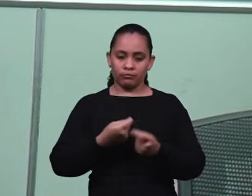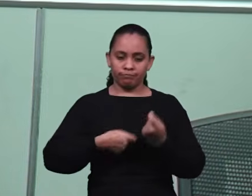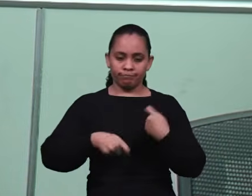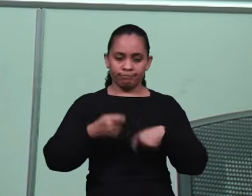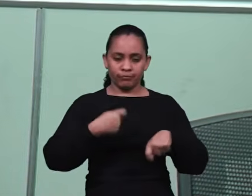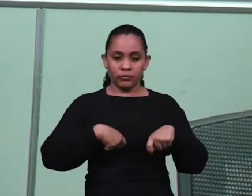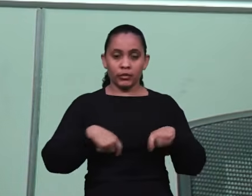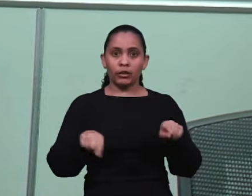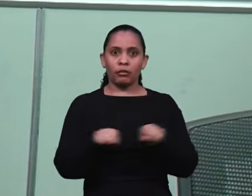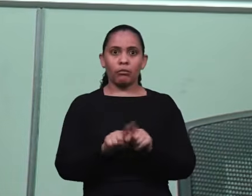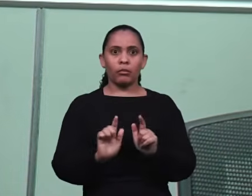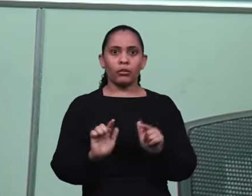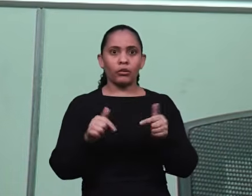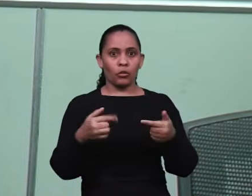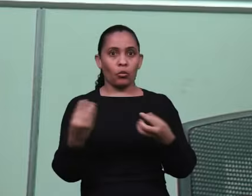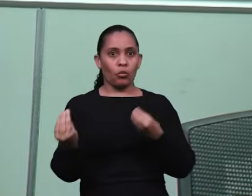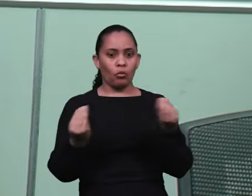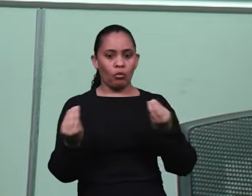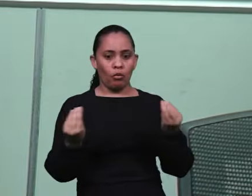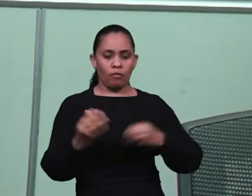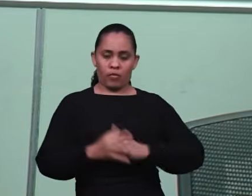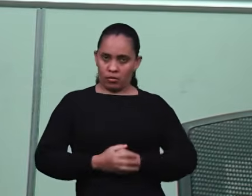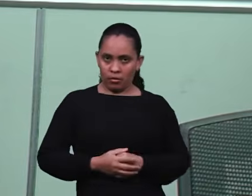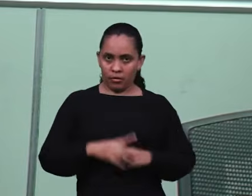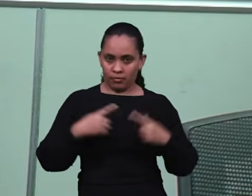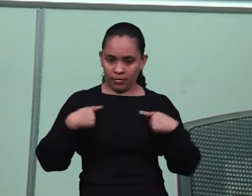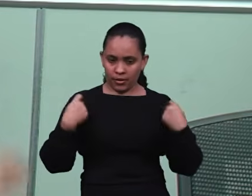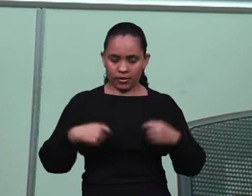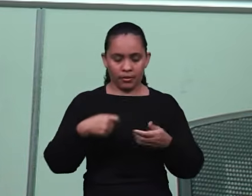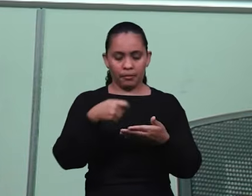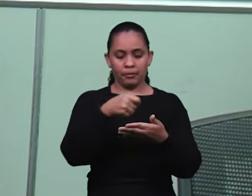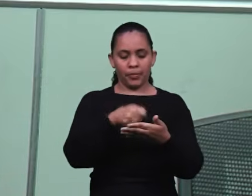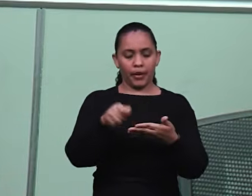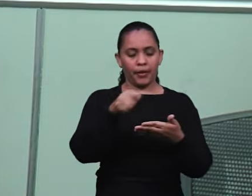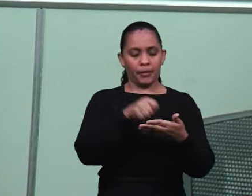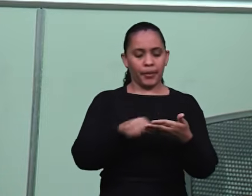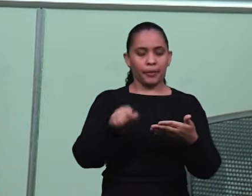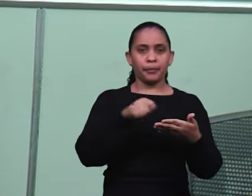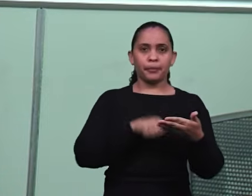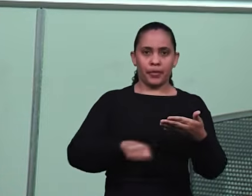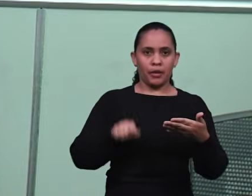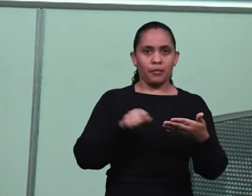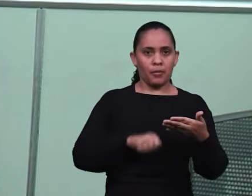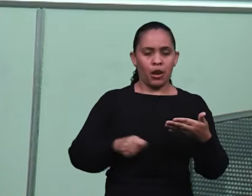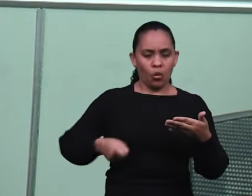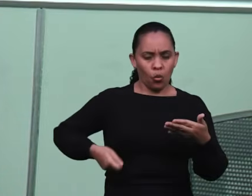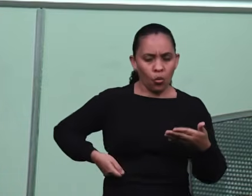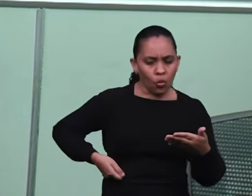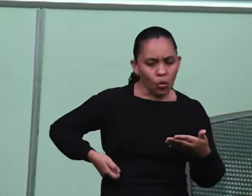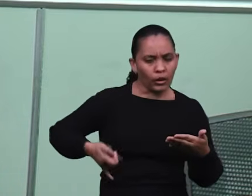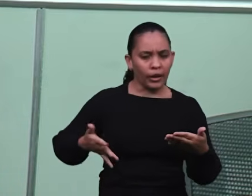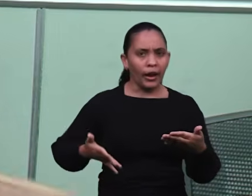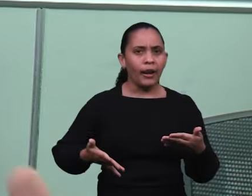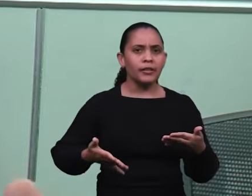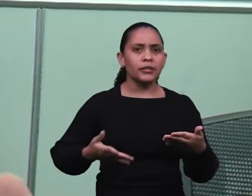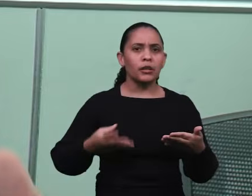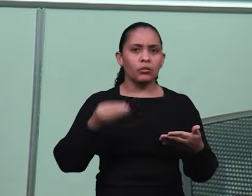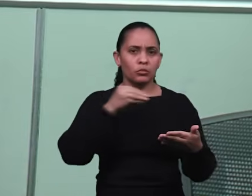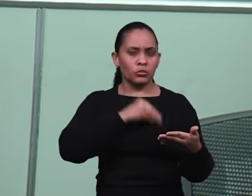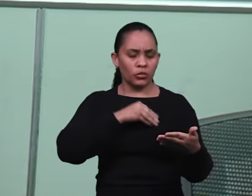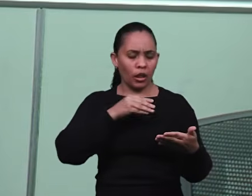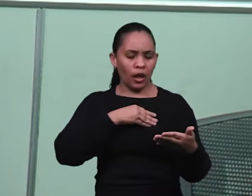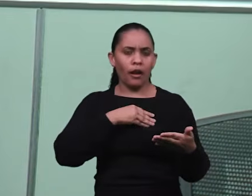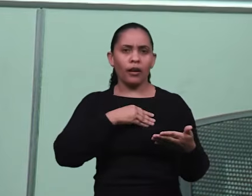economizar. Então, para você economizar, para você administrar, você precisa registrar as informações. Então, sem você ter minimamente um